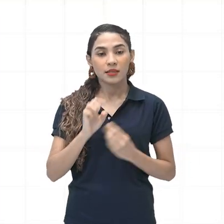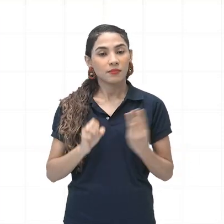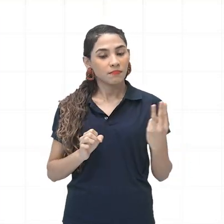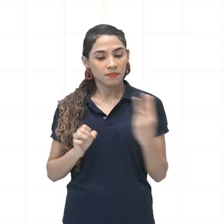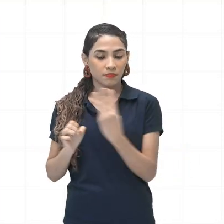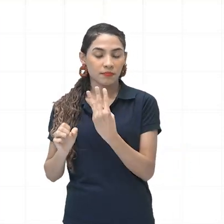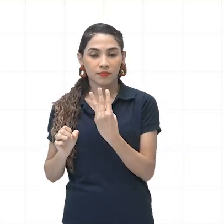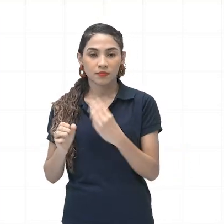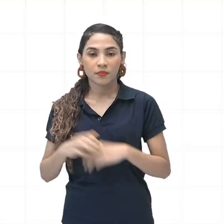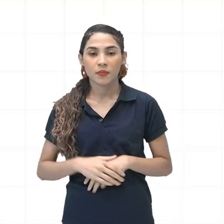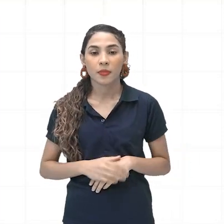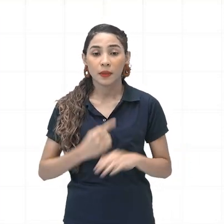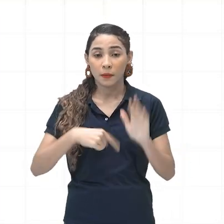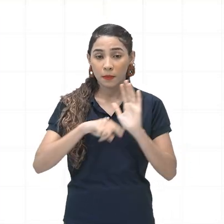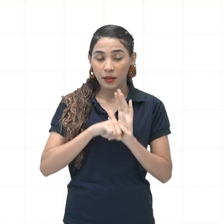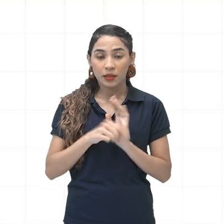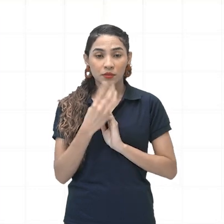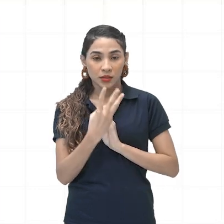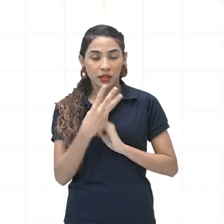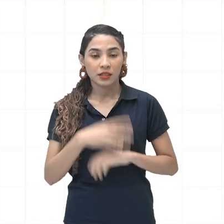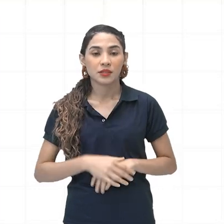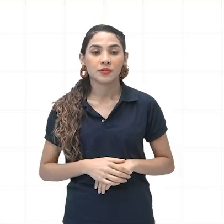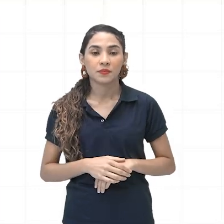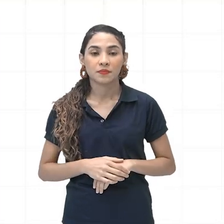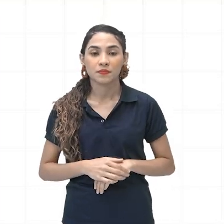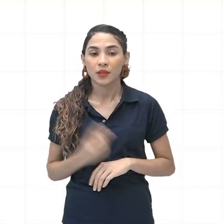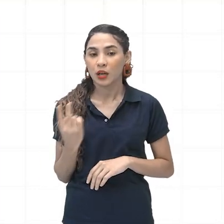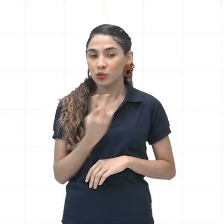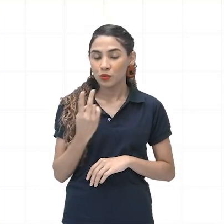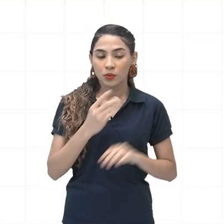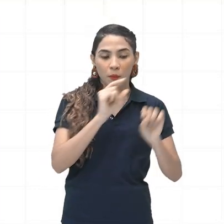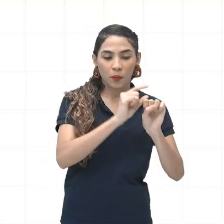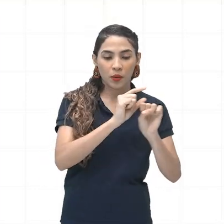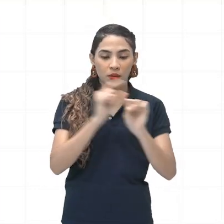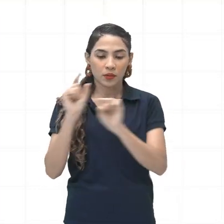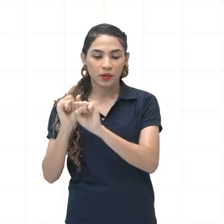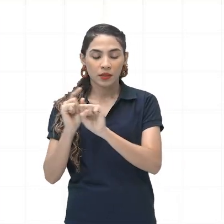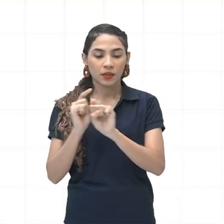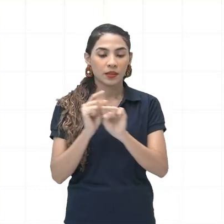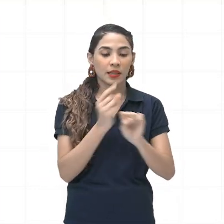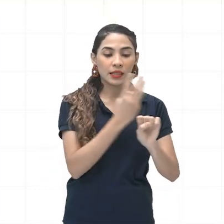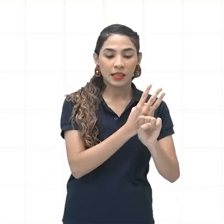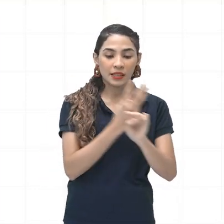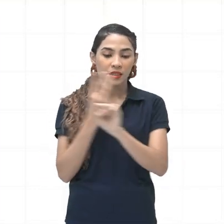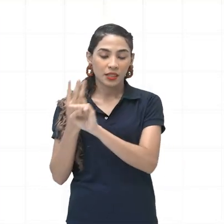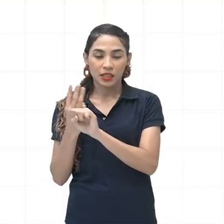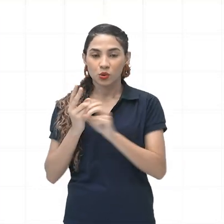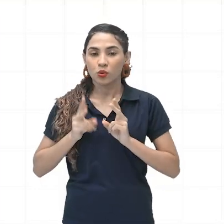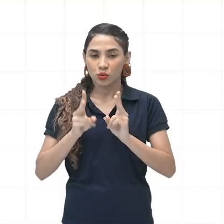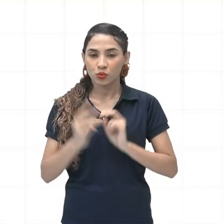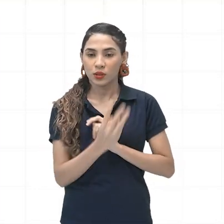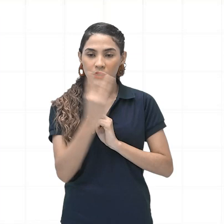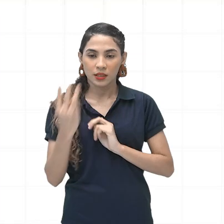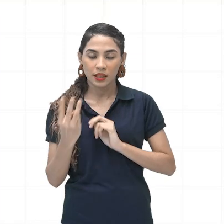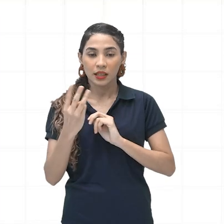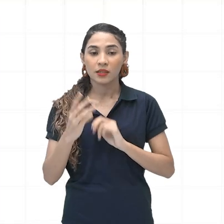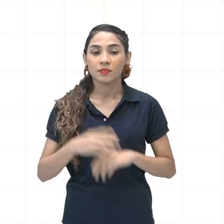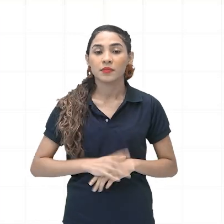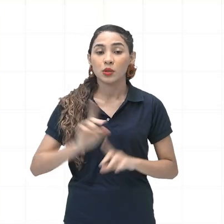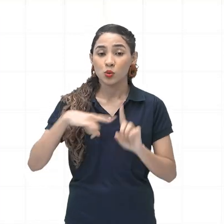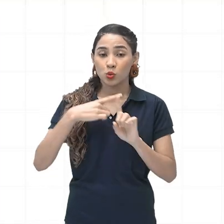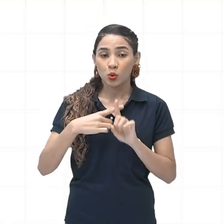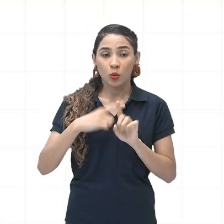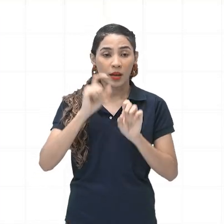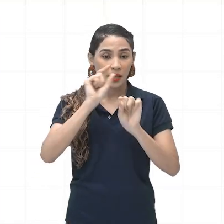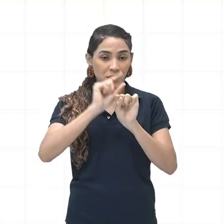a mesma base menos 3, já que ela é comum para as duas potências, e eu vou somar os expoentes. O